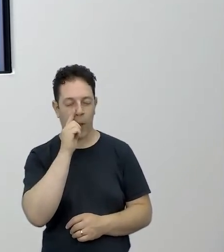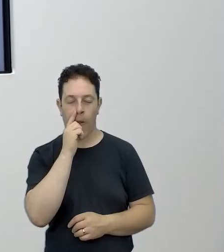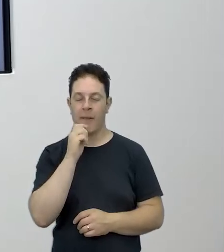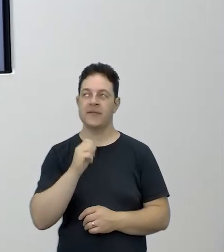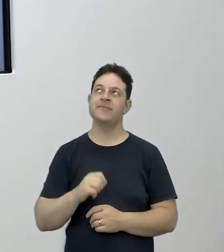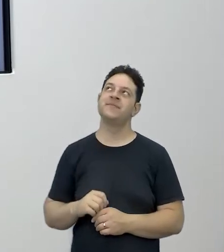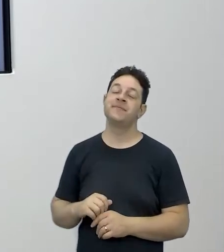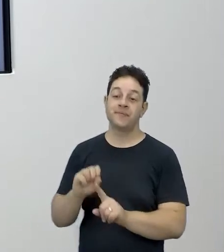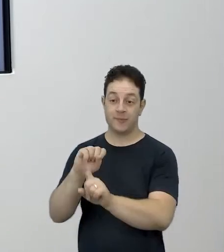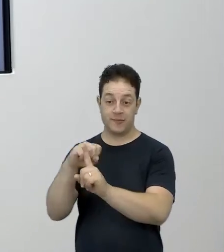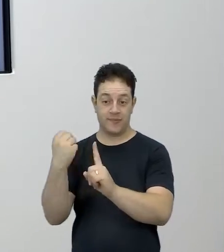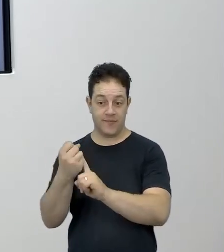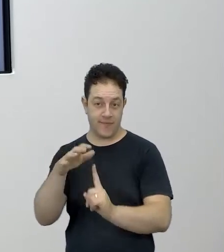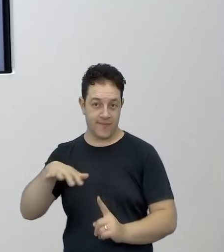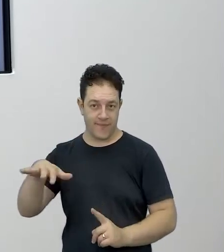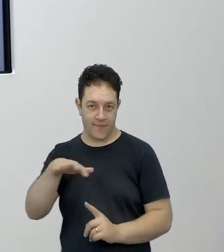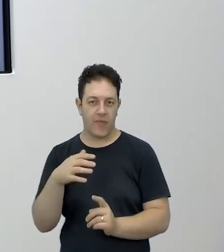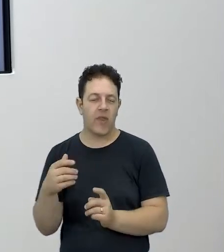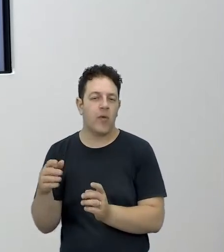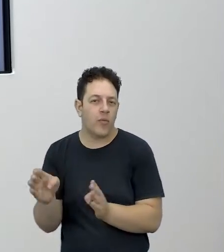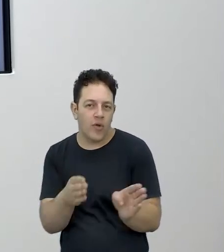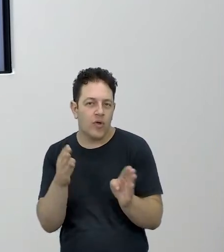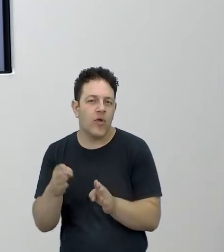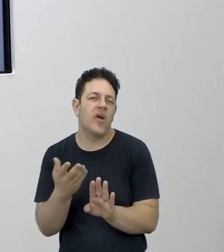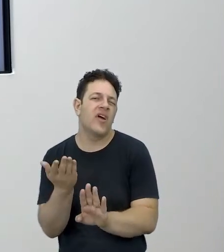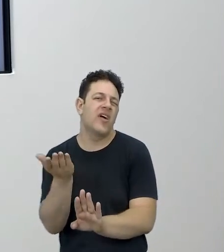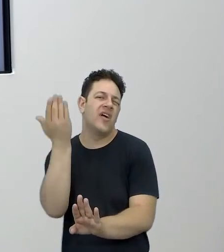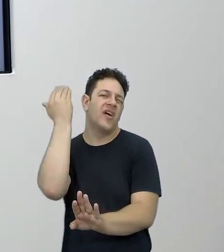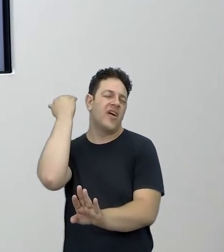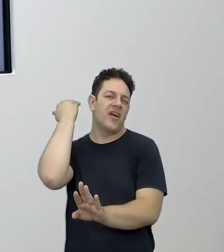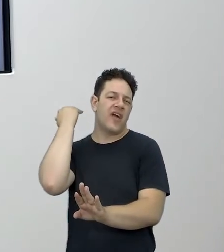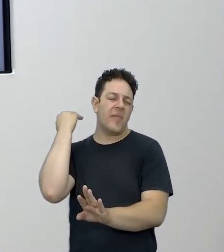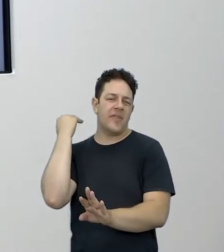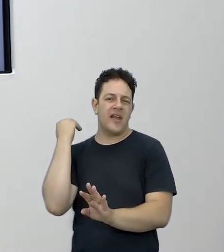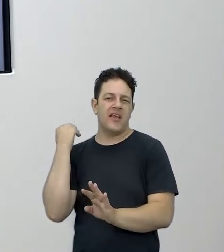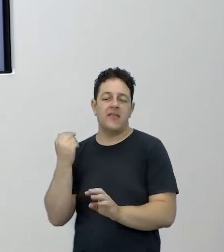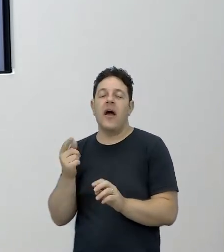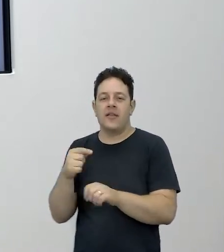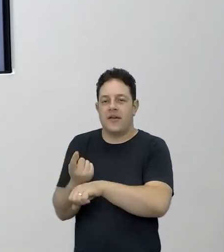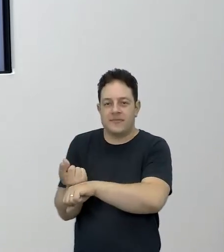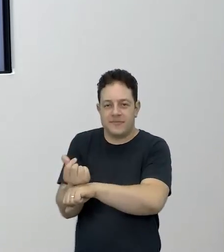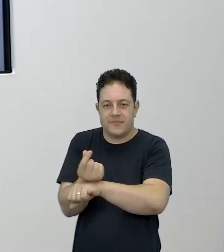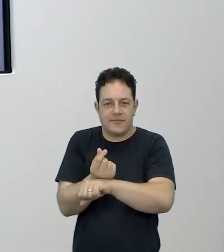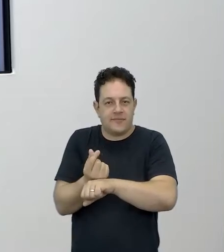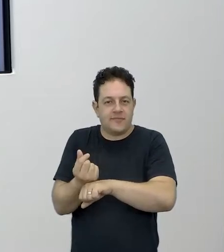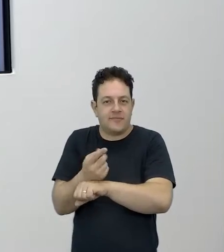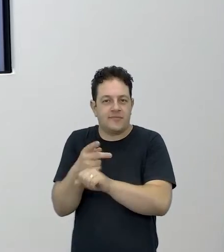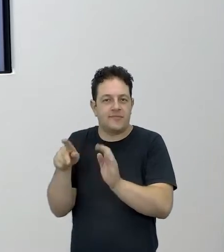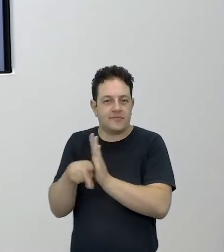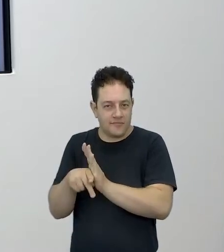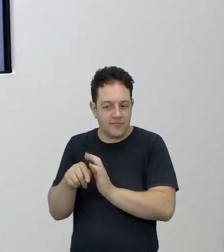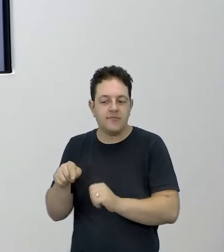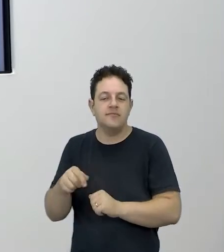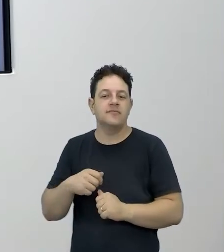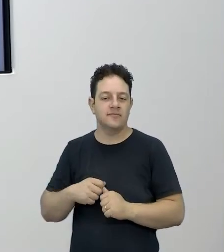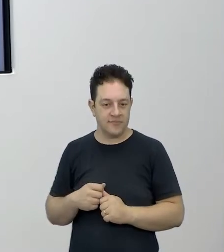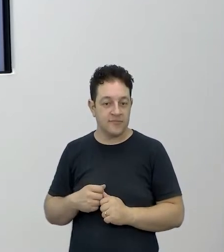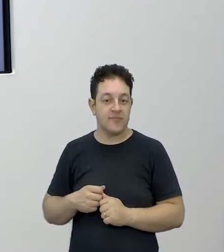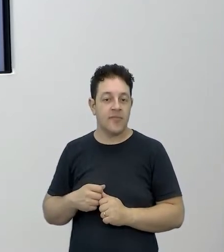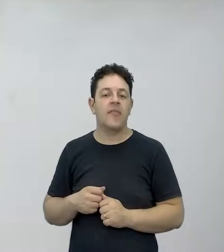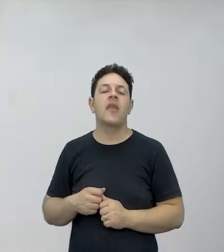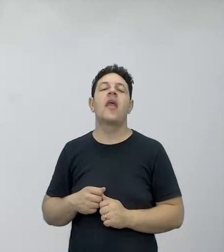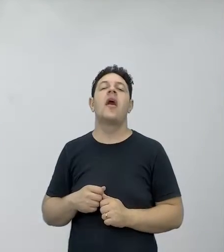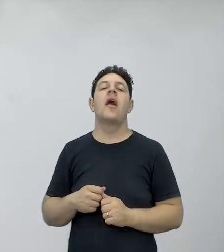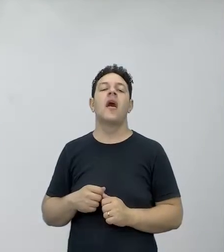Sociedade de produção era no comecinho do capitalismo. Sabe o que é uma sociedade de produção? O trabalhador só produz. Ele não consome